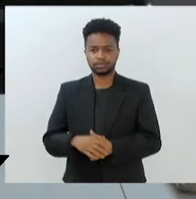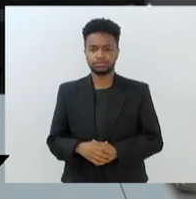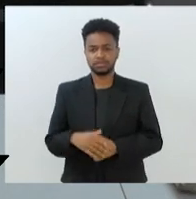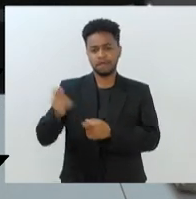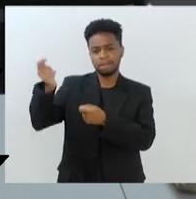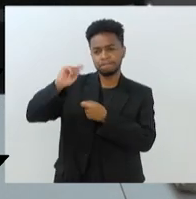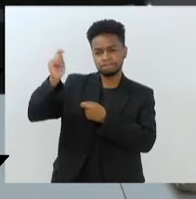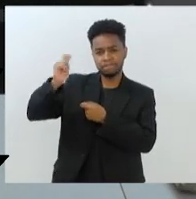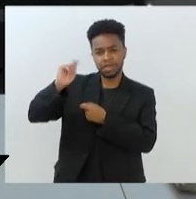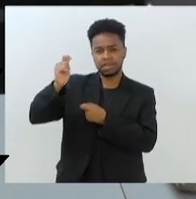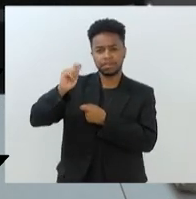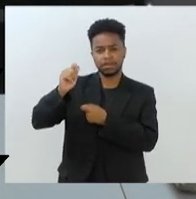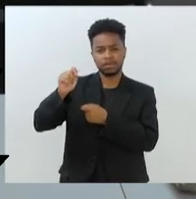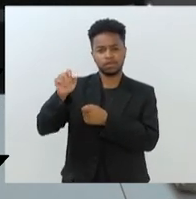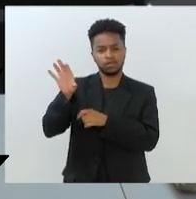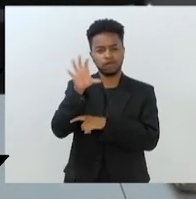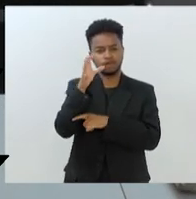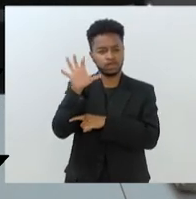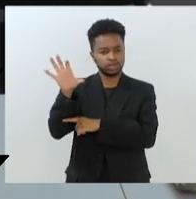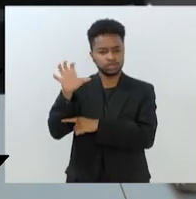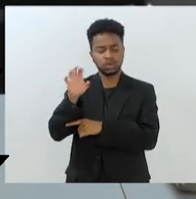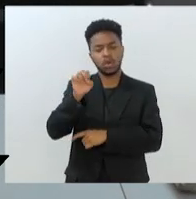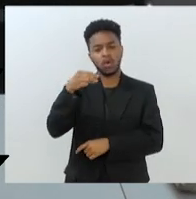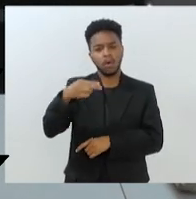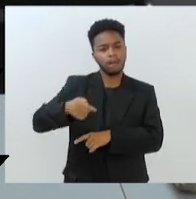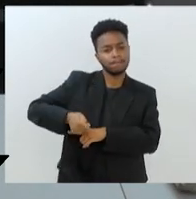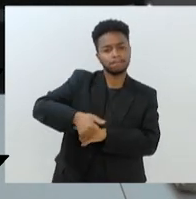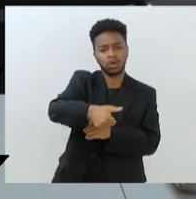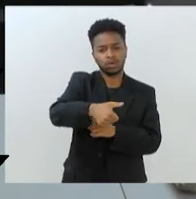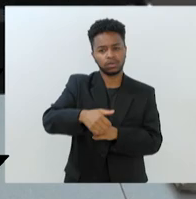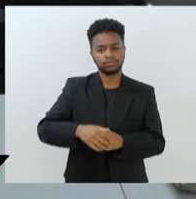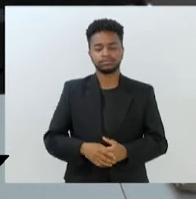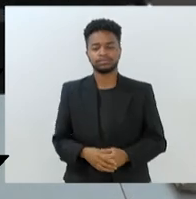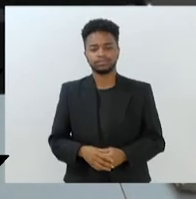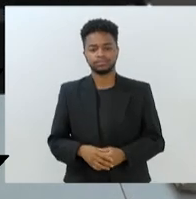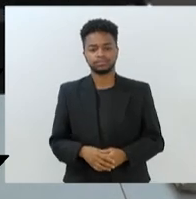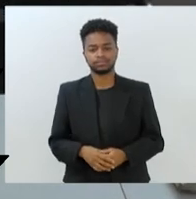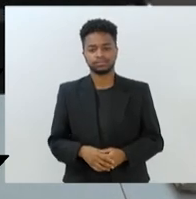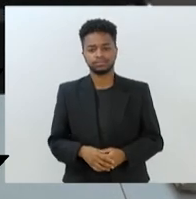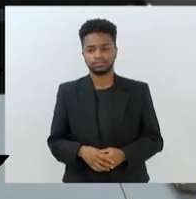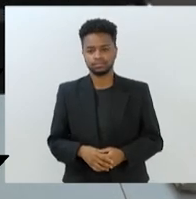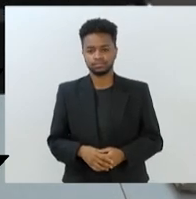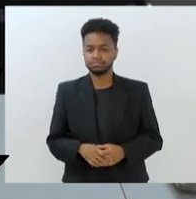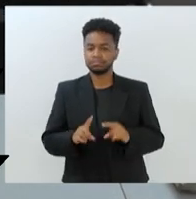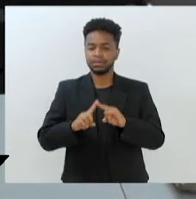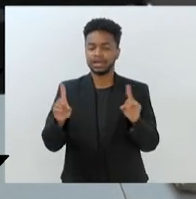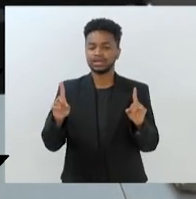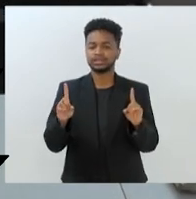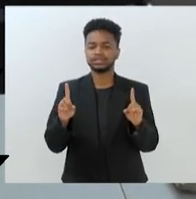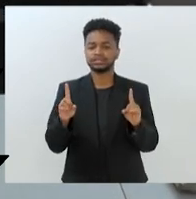pipa no ventilador, não se joga bola de gude no corredor. Mas exatamente quebrar um pouco